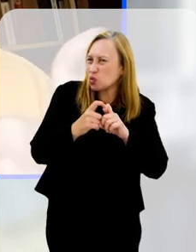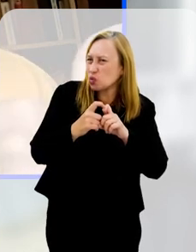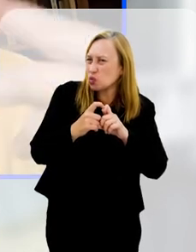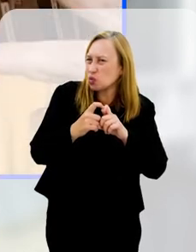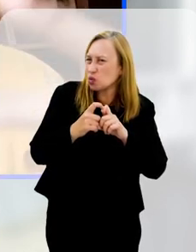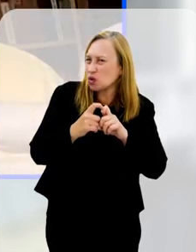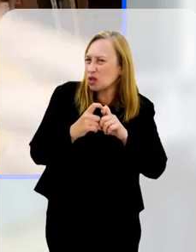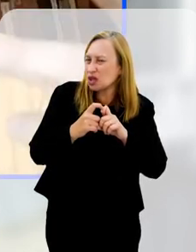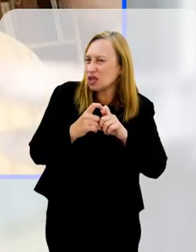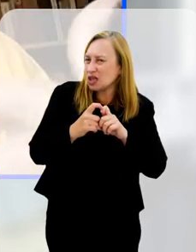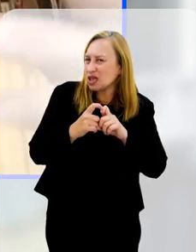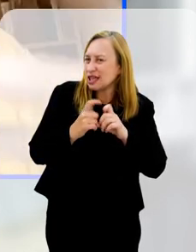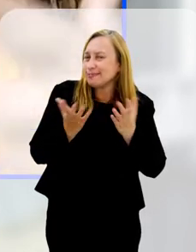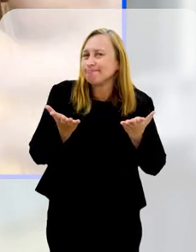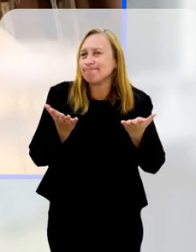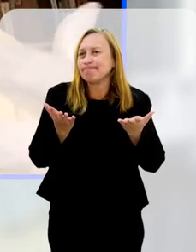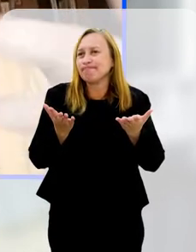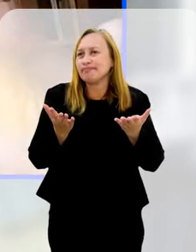médicos,